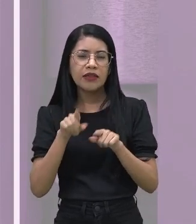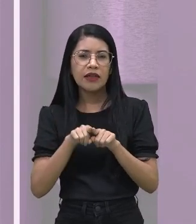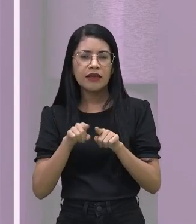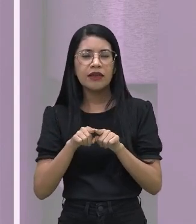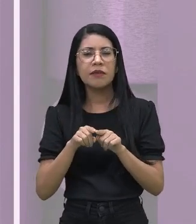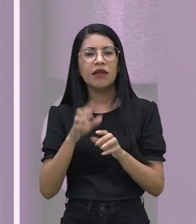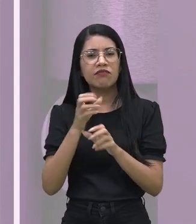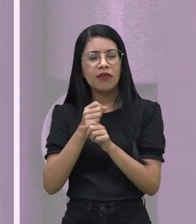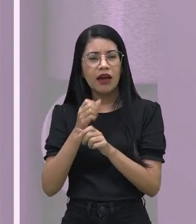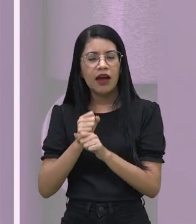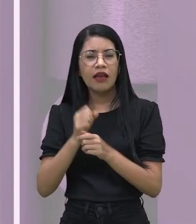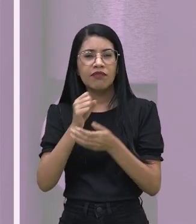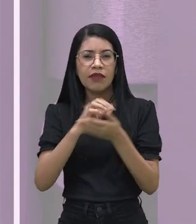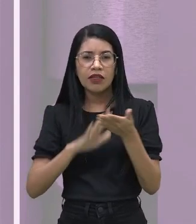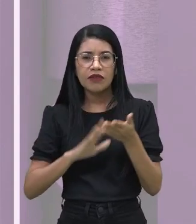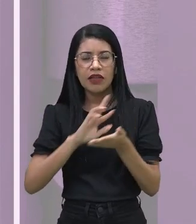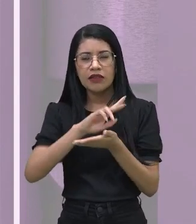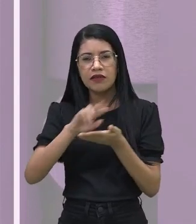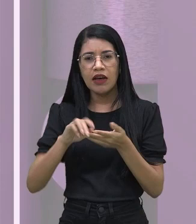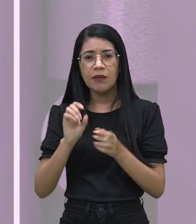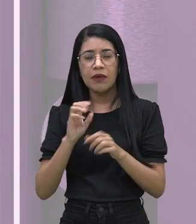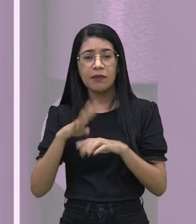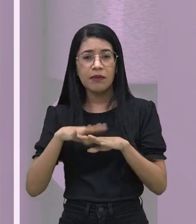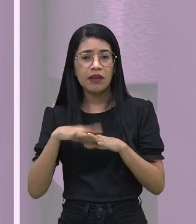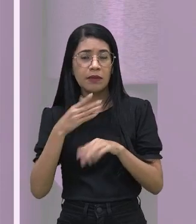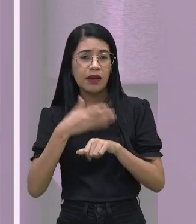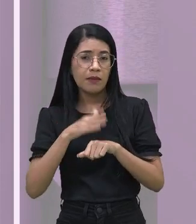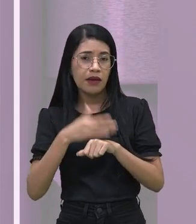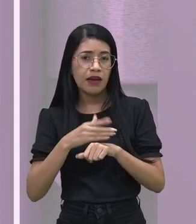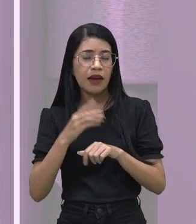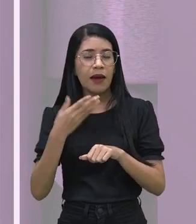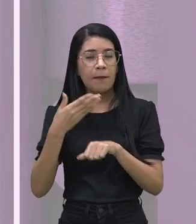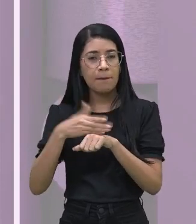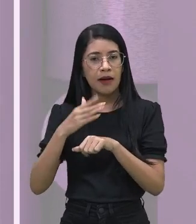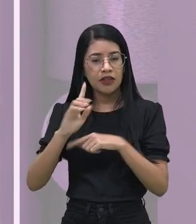exercícios, porque matemática é isso, é prática. É a prática